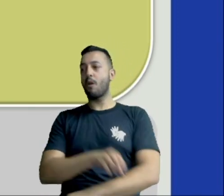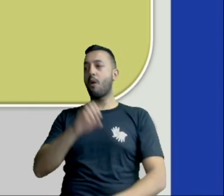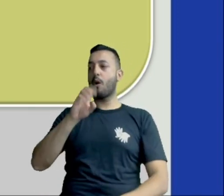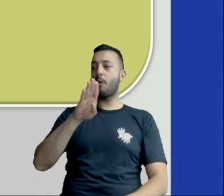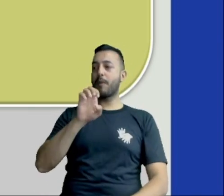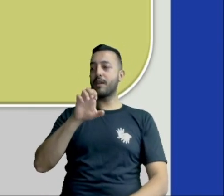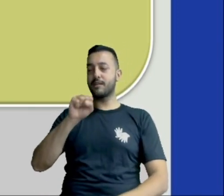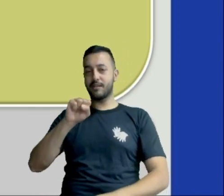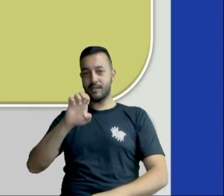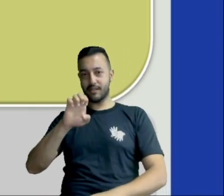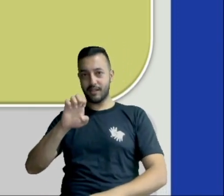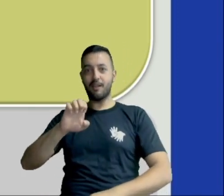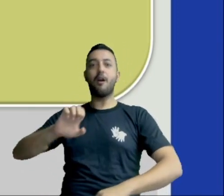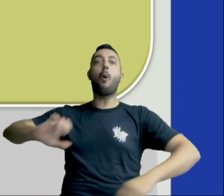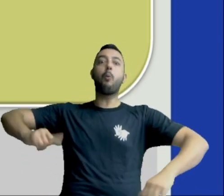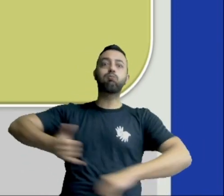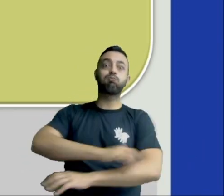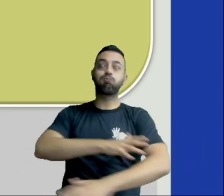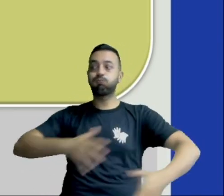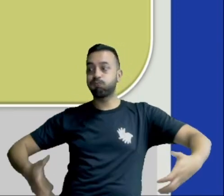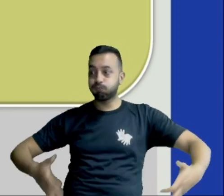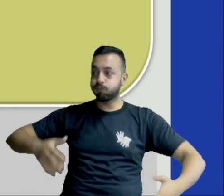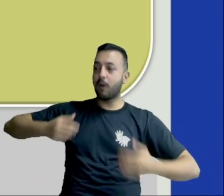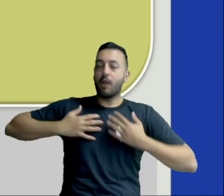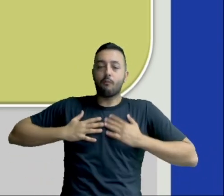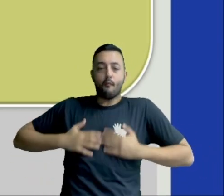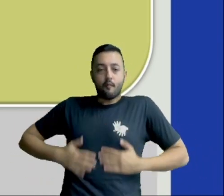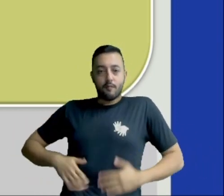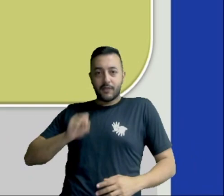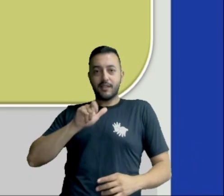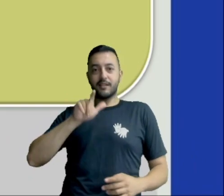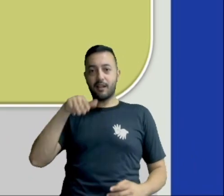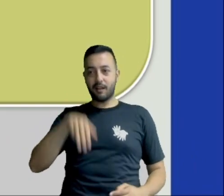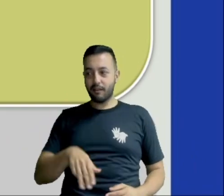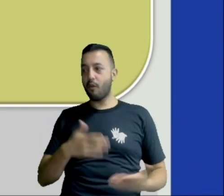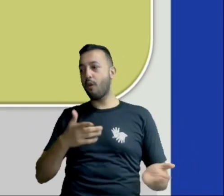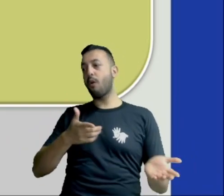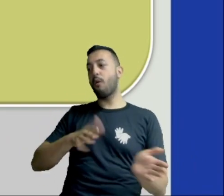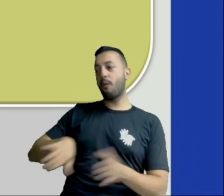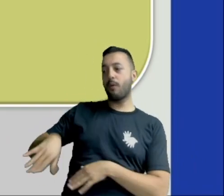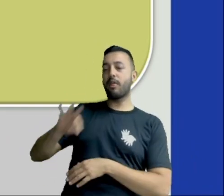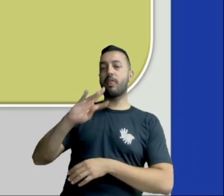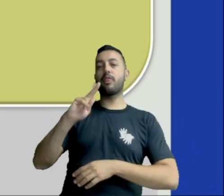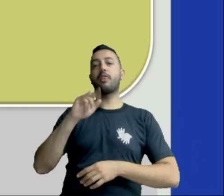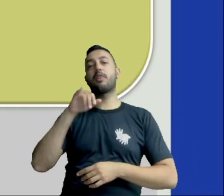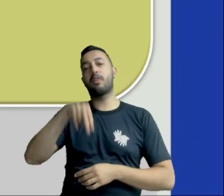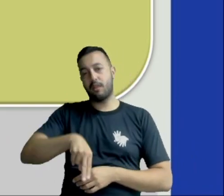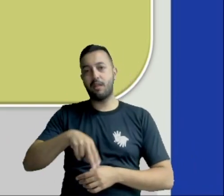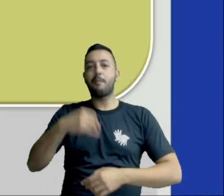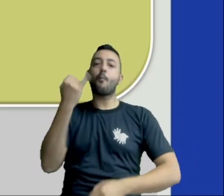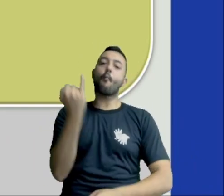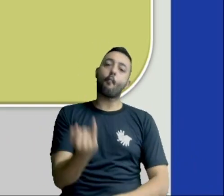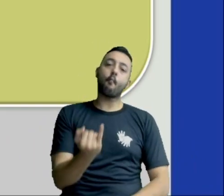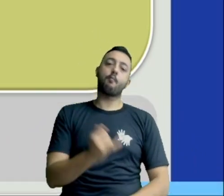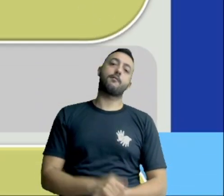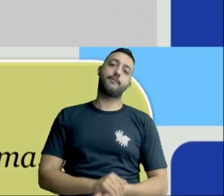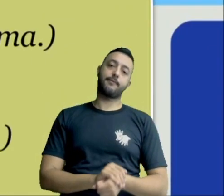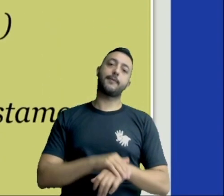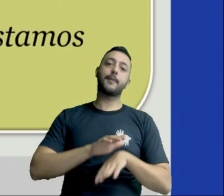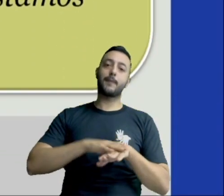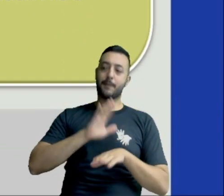obeso, slim, esbelto ou esbelta, e thin, magro. Vamos saber mais um